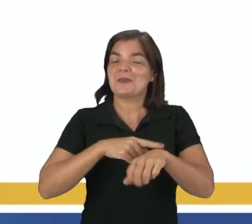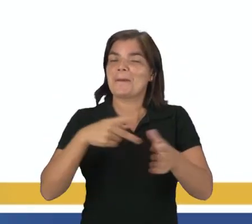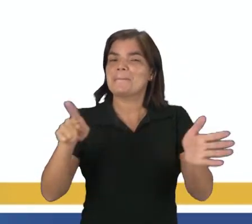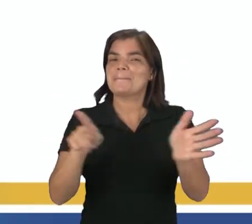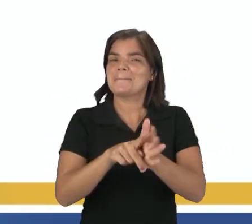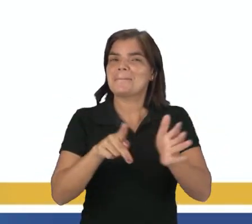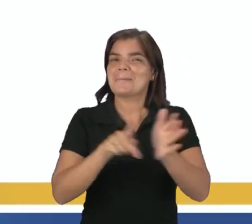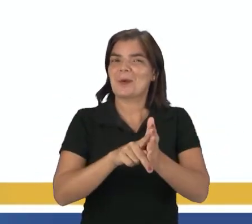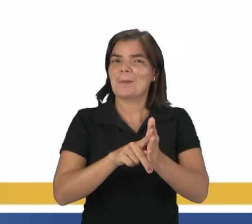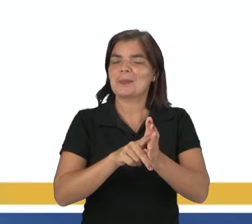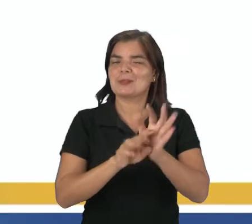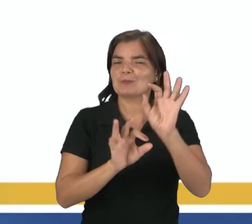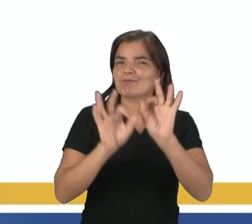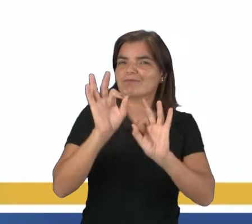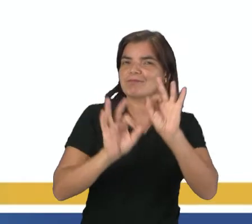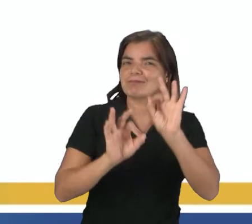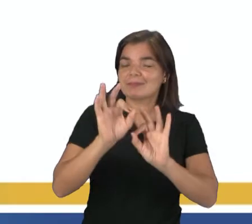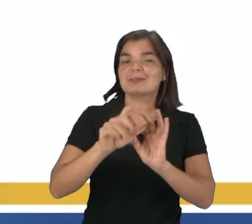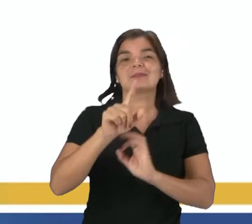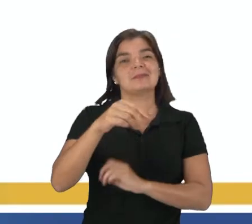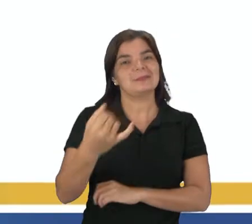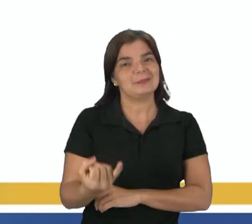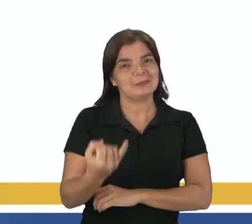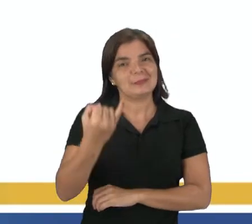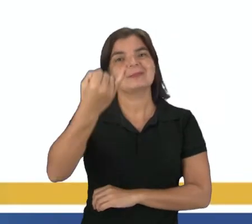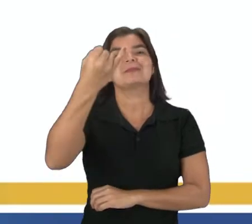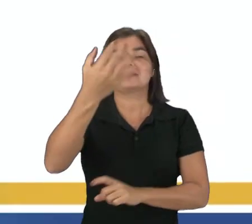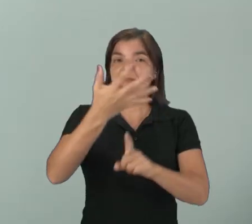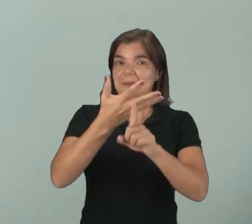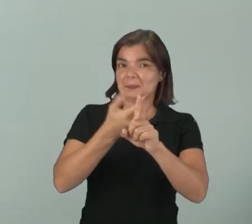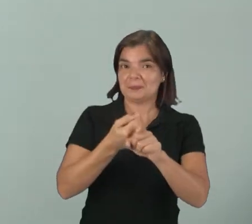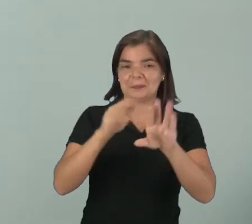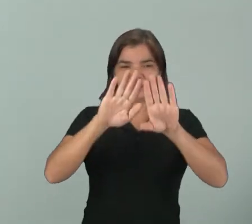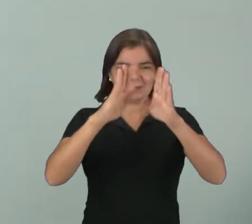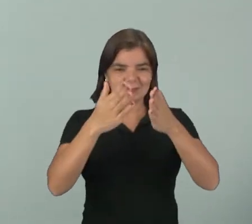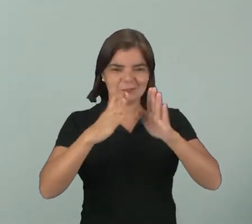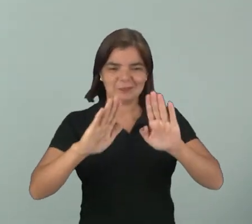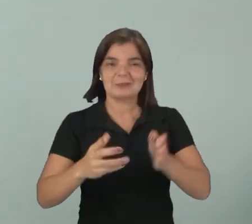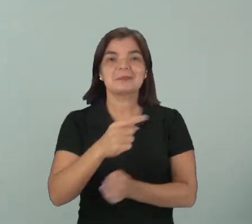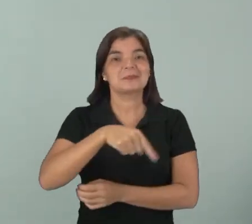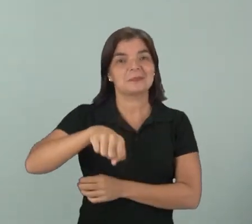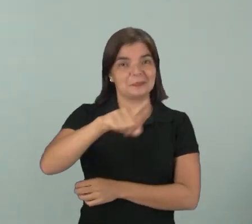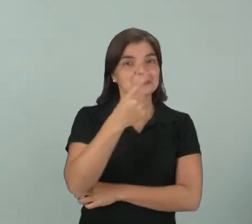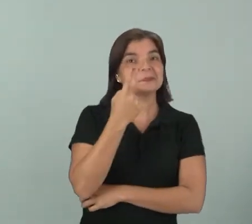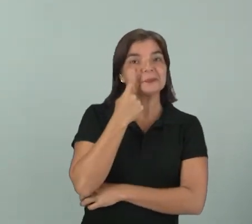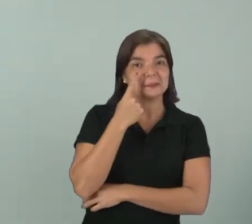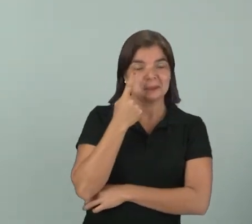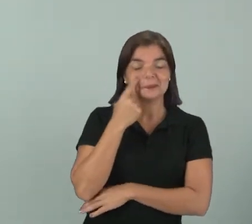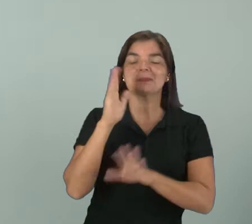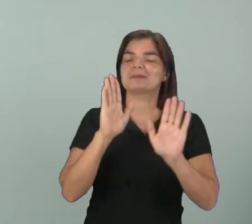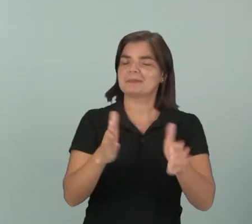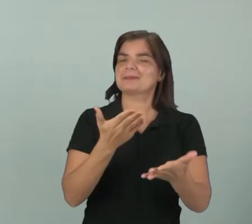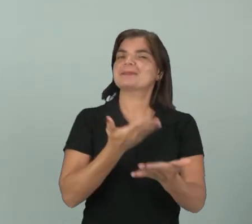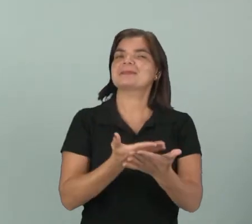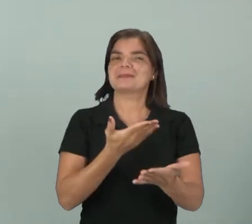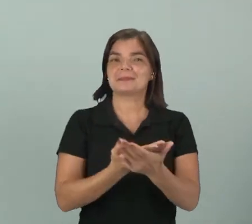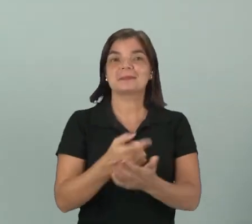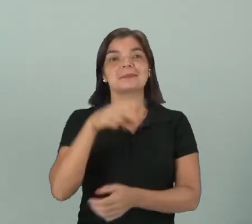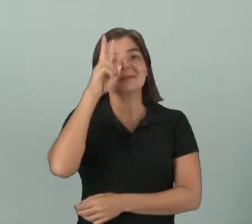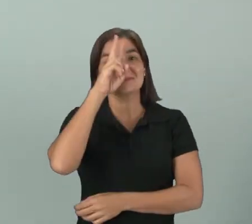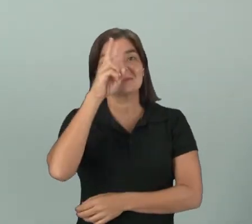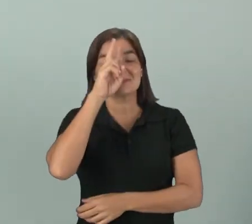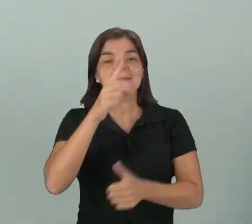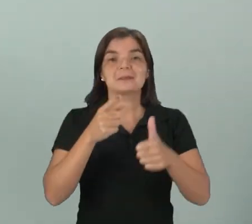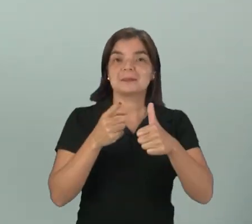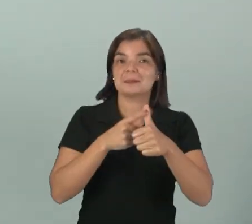criar suas obras. Isso é um marco muito importante nas artes plásticas, vocês já devem ter estudado sobre isso, mas vale lembrar